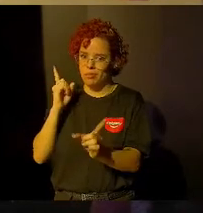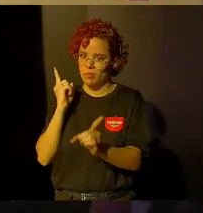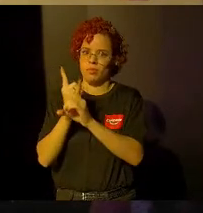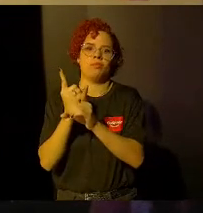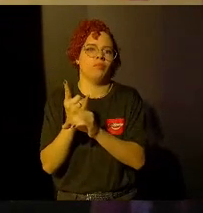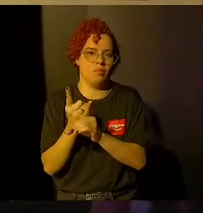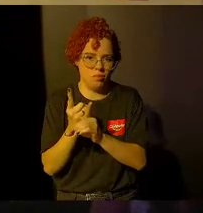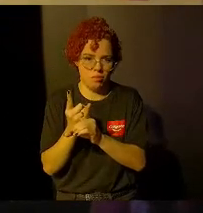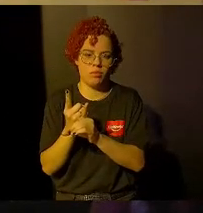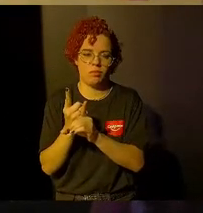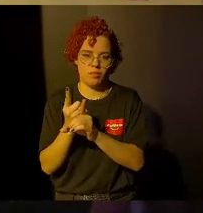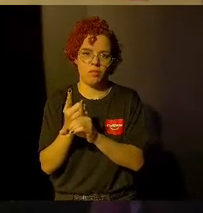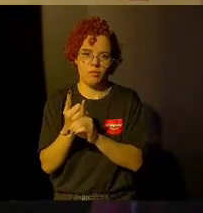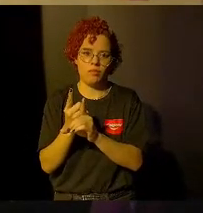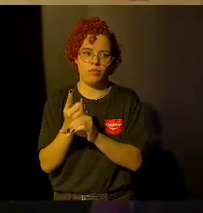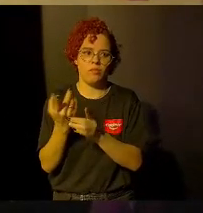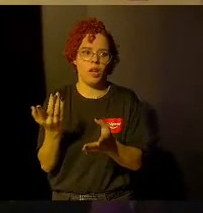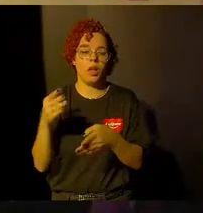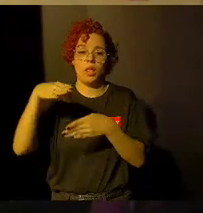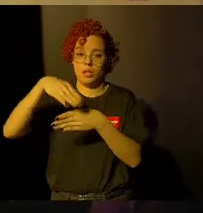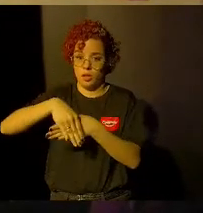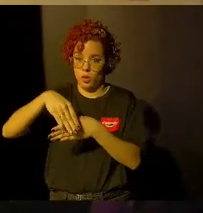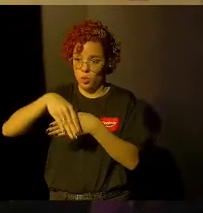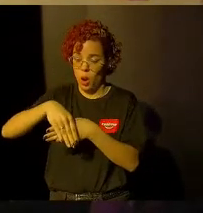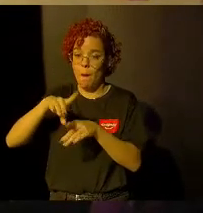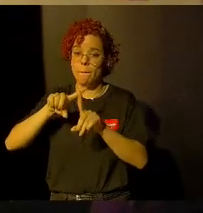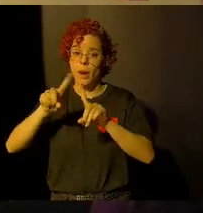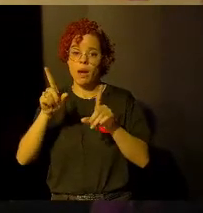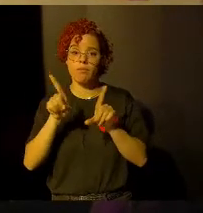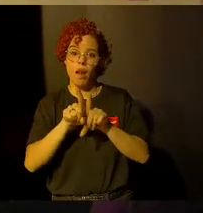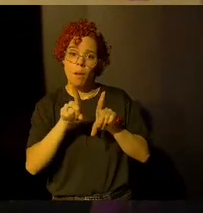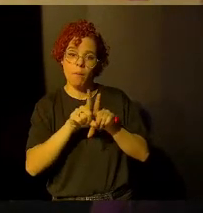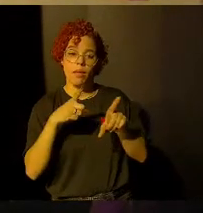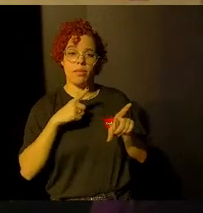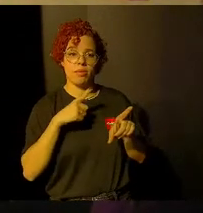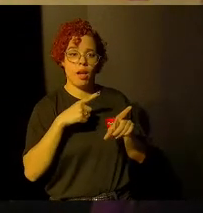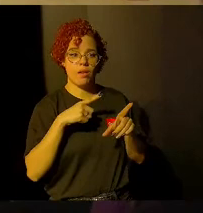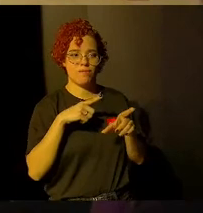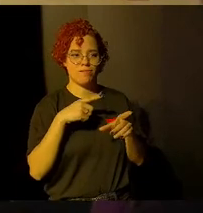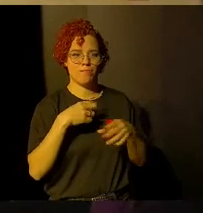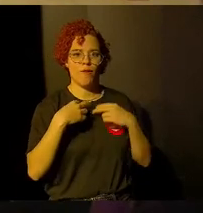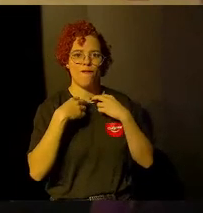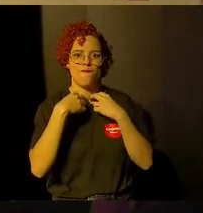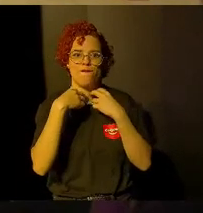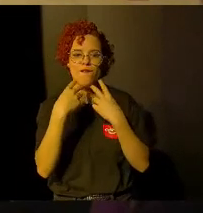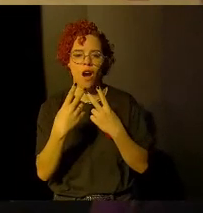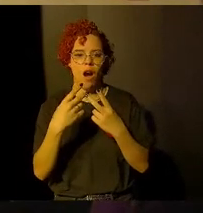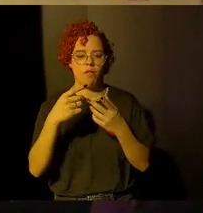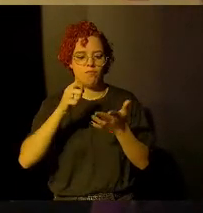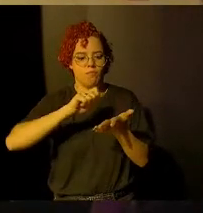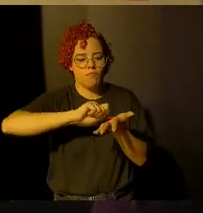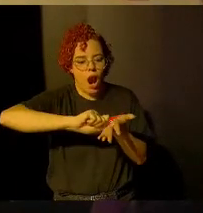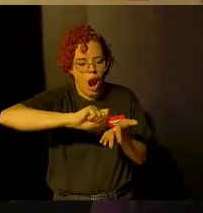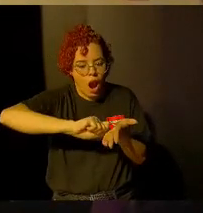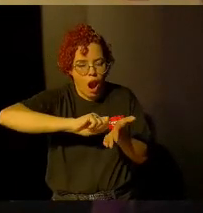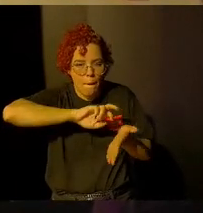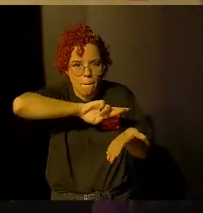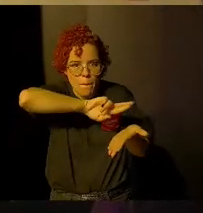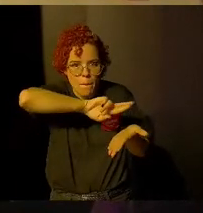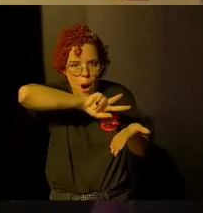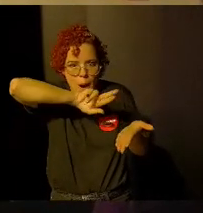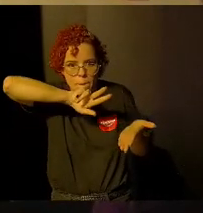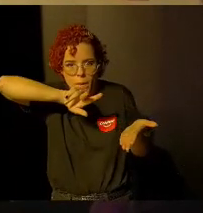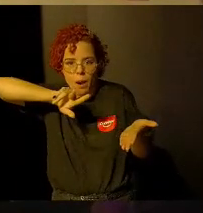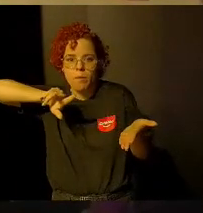no mercado editorial como você tem muito mais vozes publicadas então é possível construir uma linha do